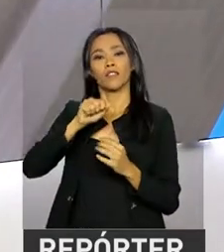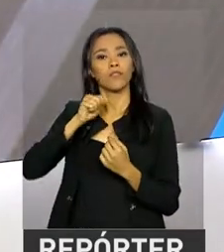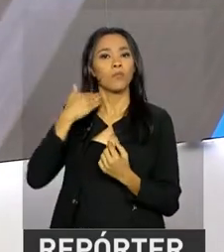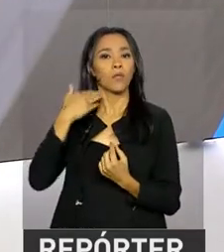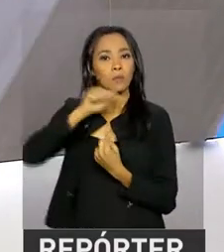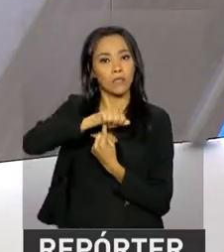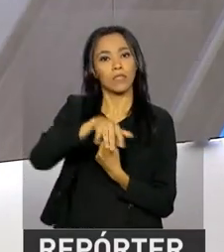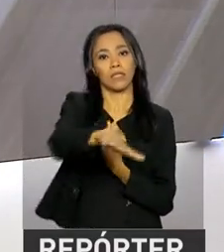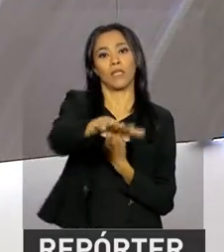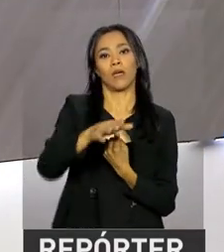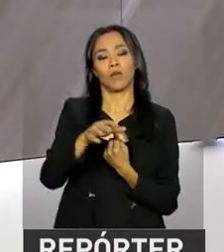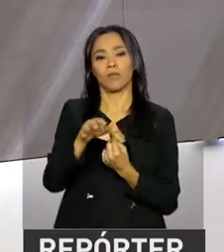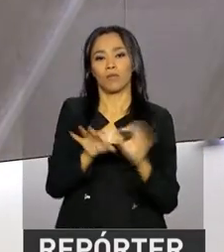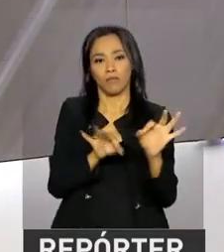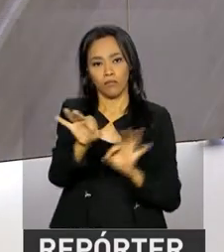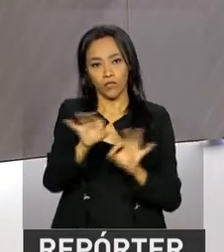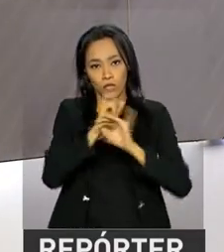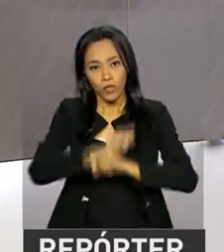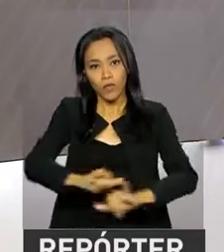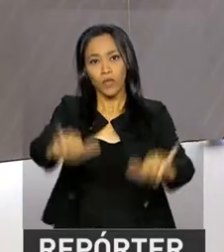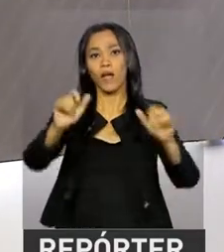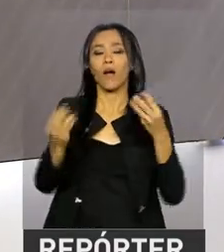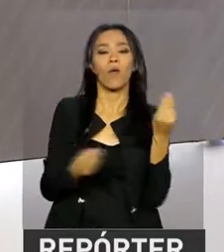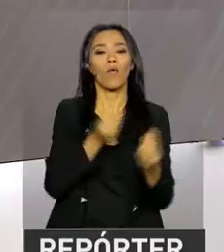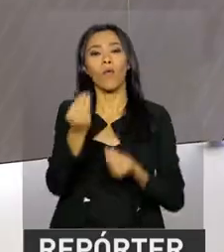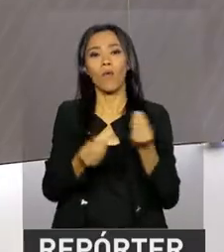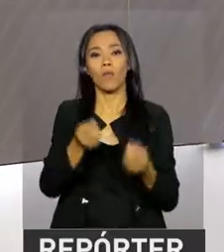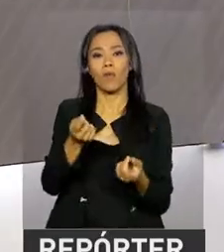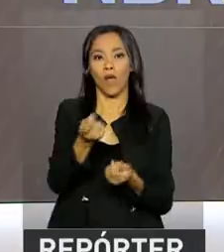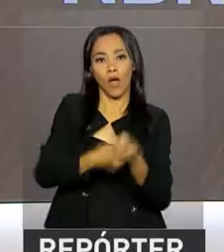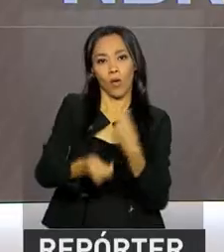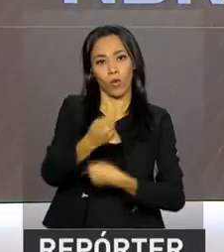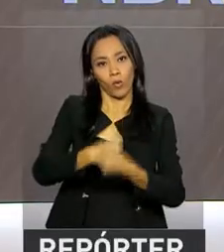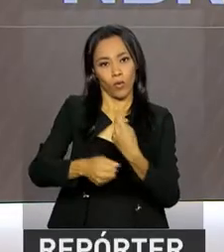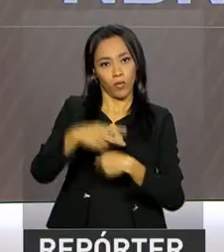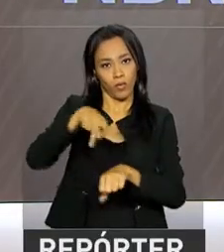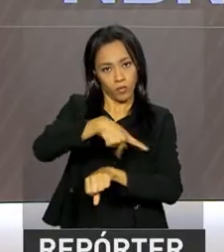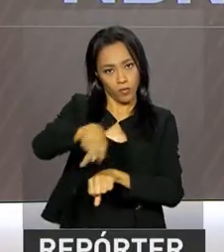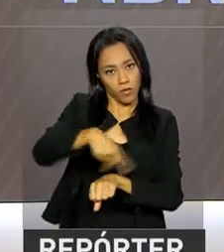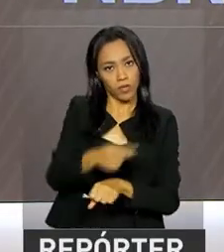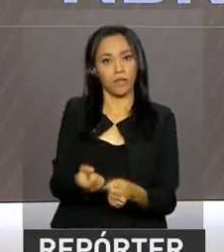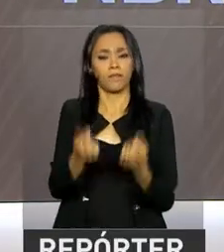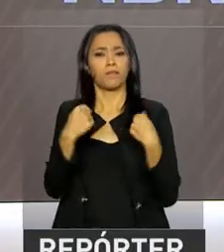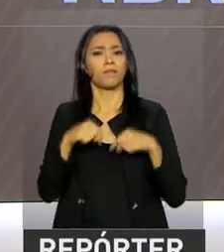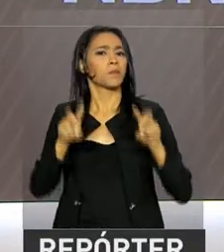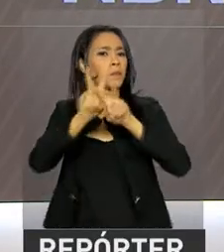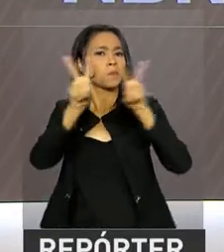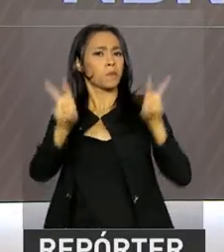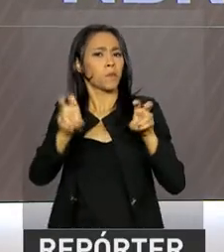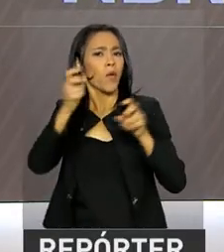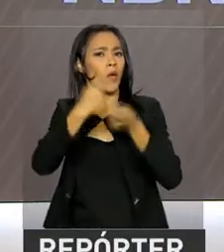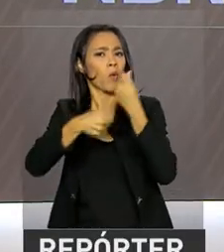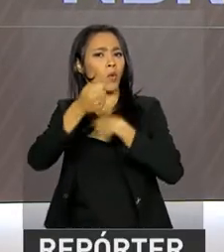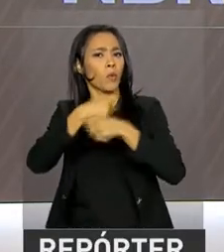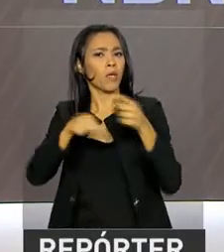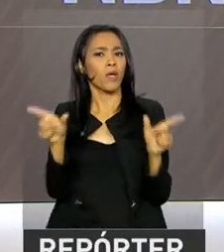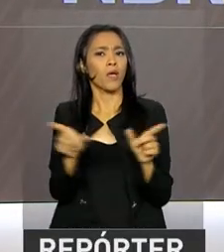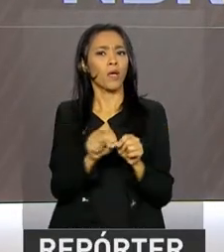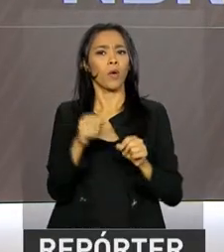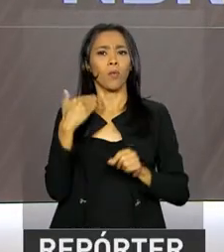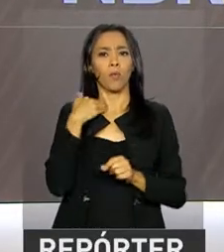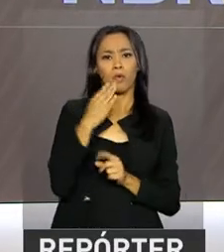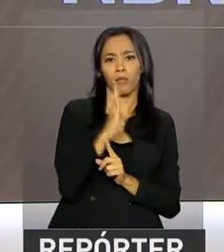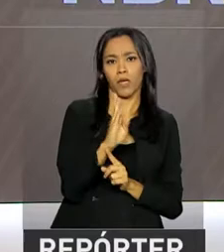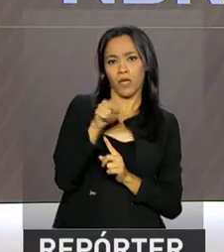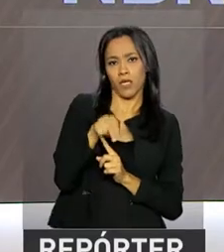projeções do mercado financeiro para a economia do país. E por falar em economia, o BNDES terá